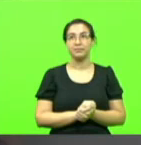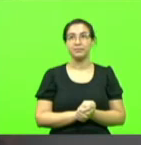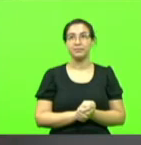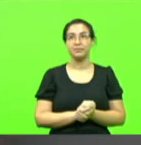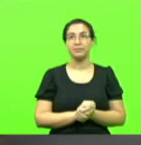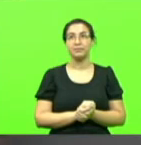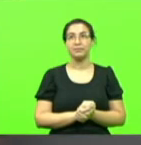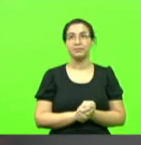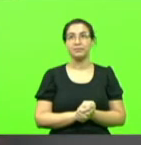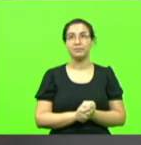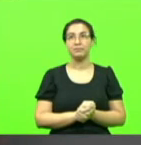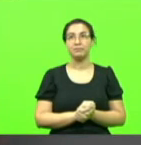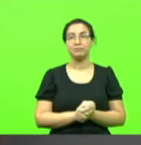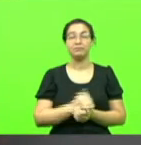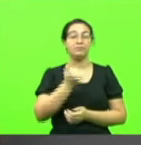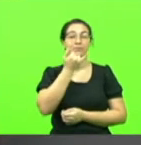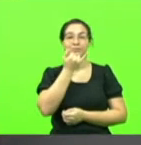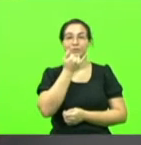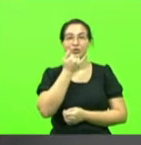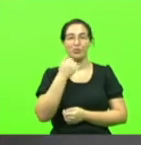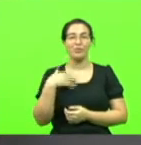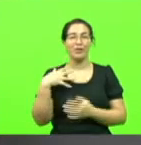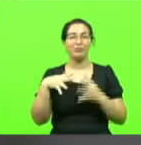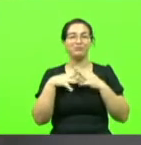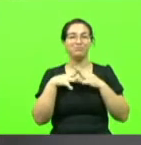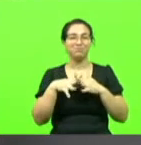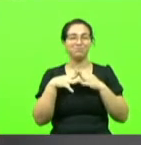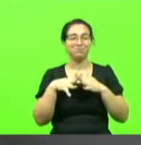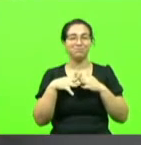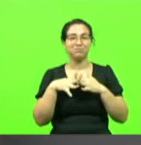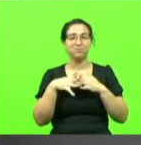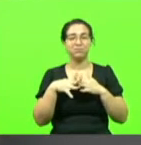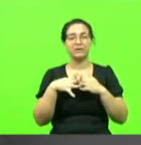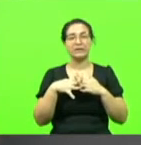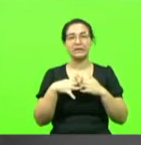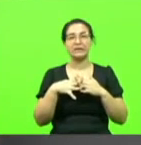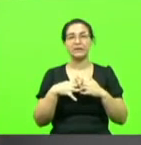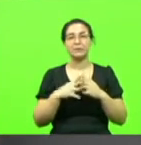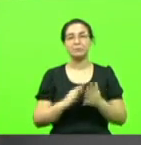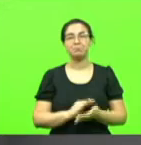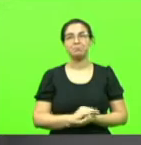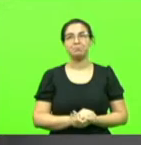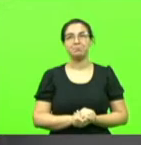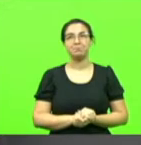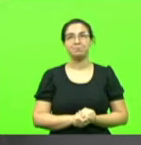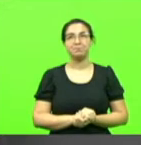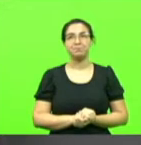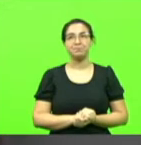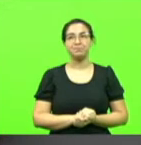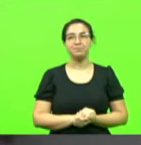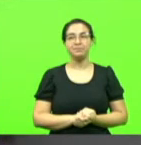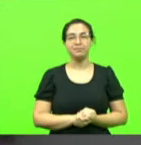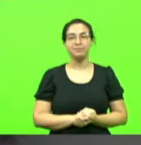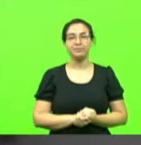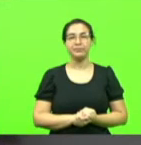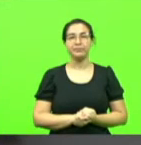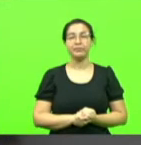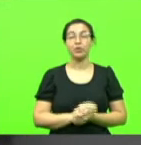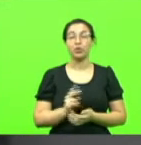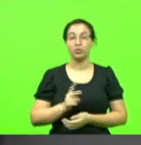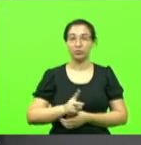a desculpa é eu me confundi aqui com a com o trâmite da matéria